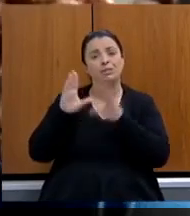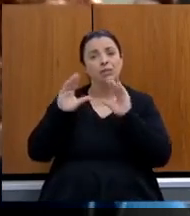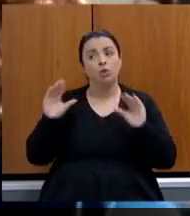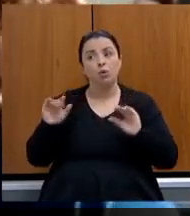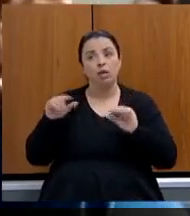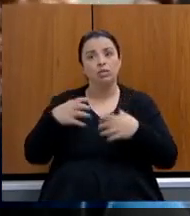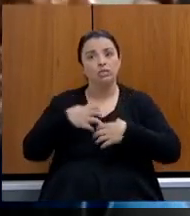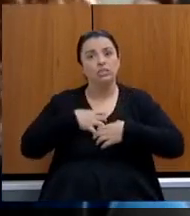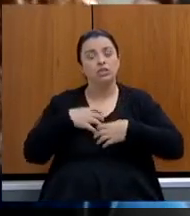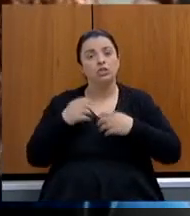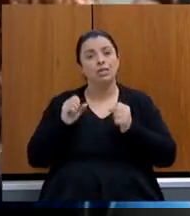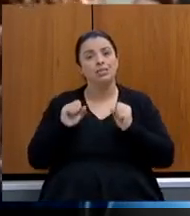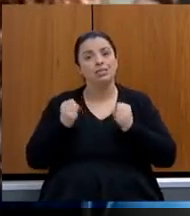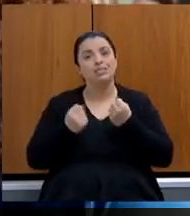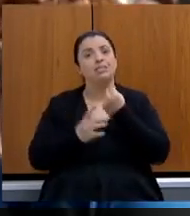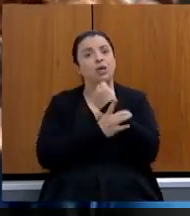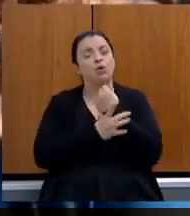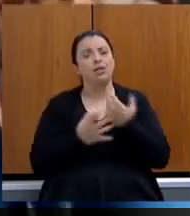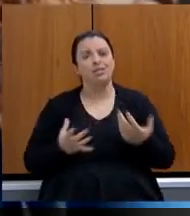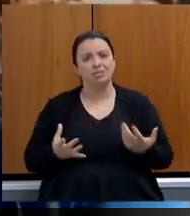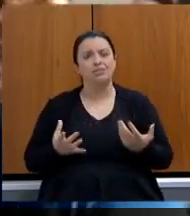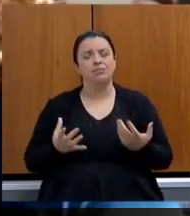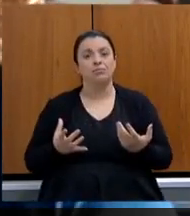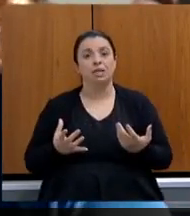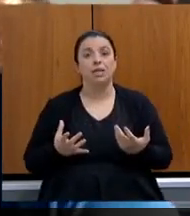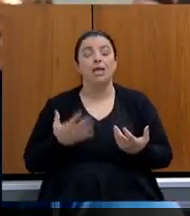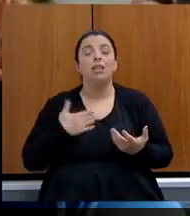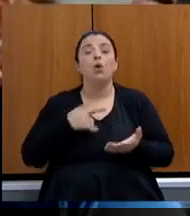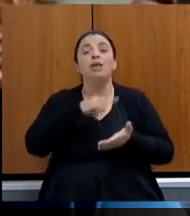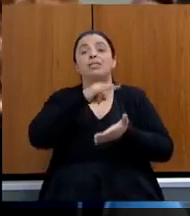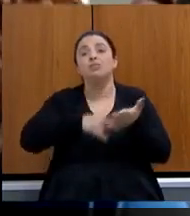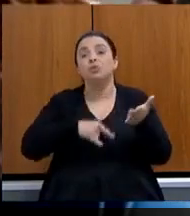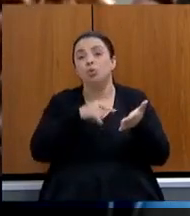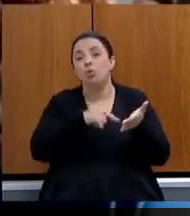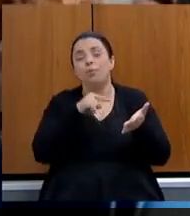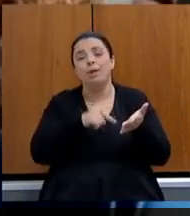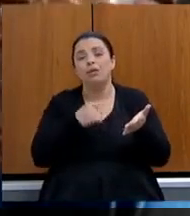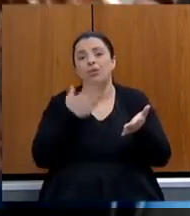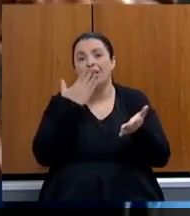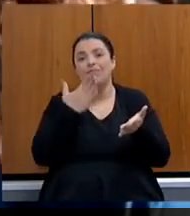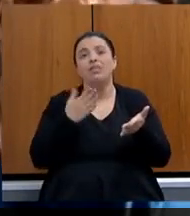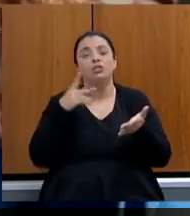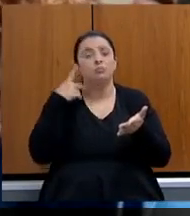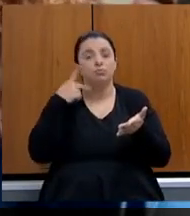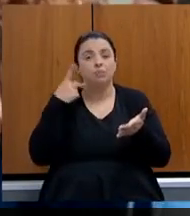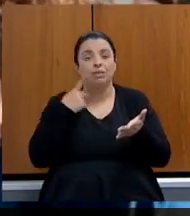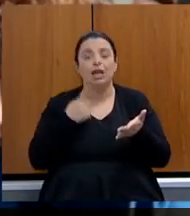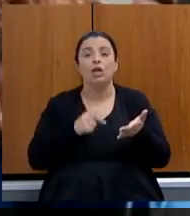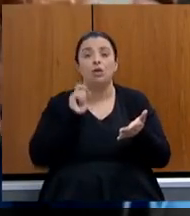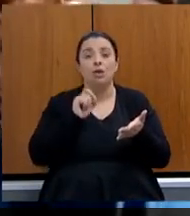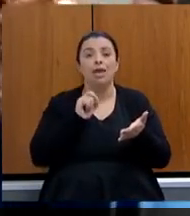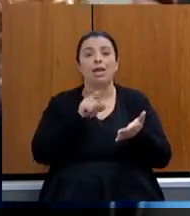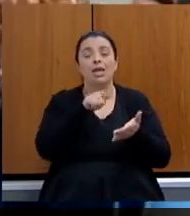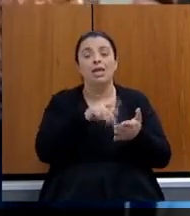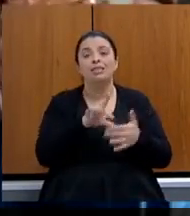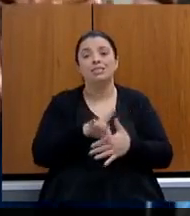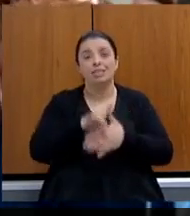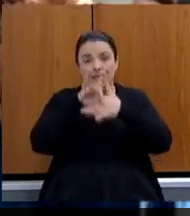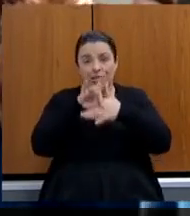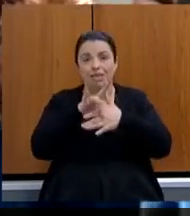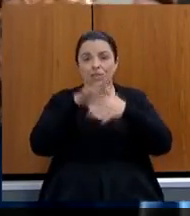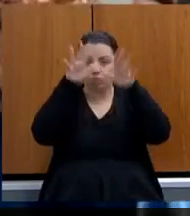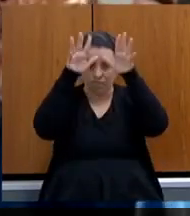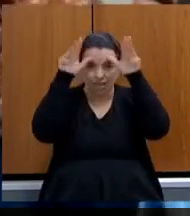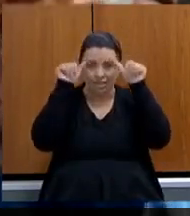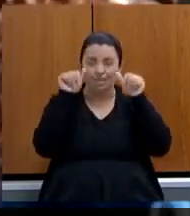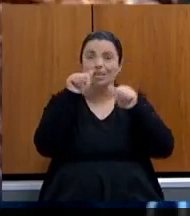se diz que está nesse documento da frente parlamentar é que as lideranças dos caciques deve o território xakriabá está no